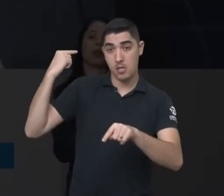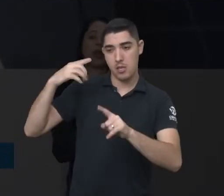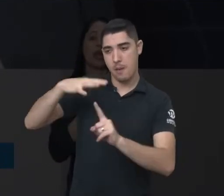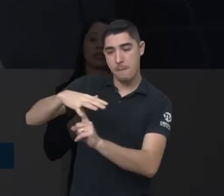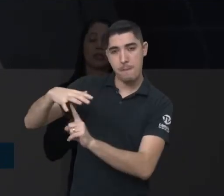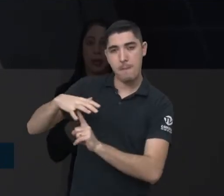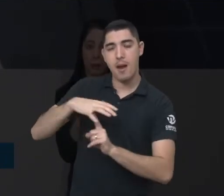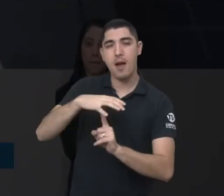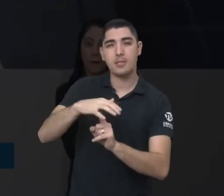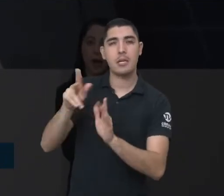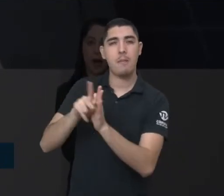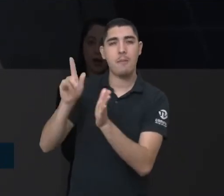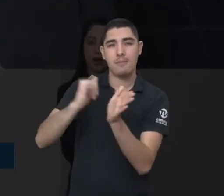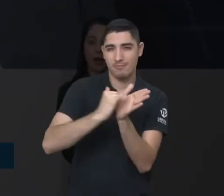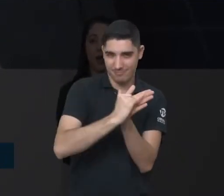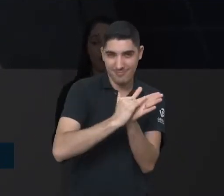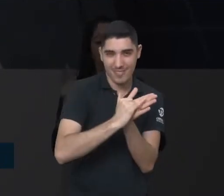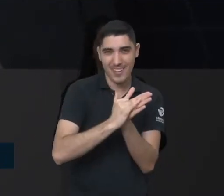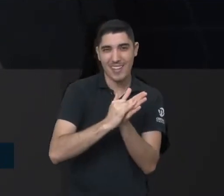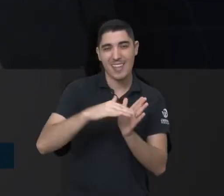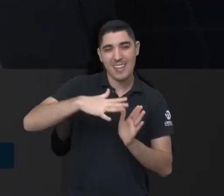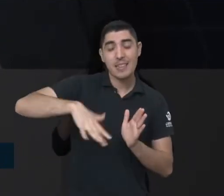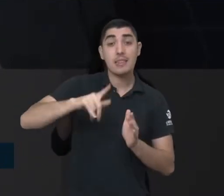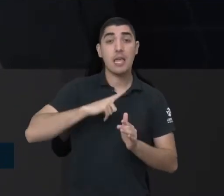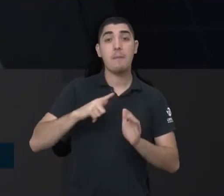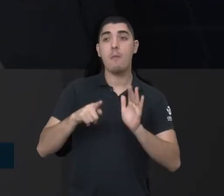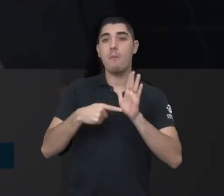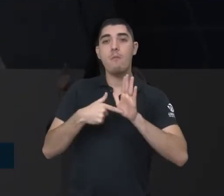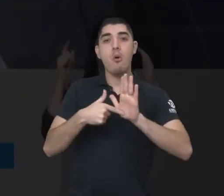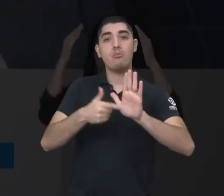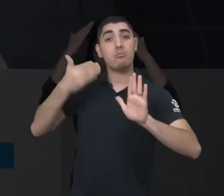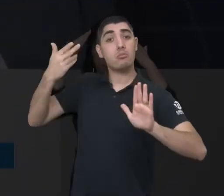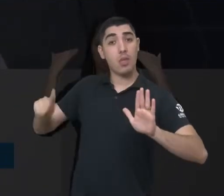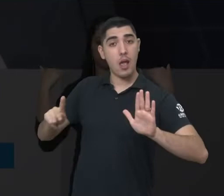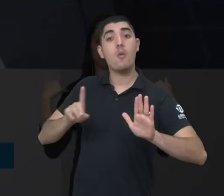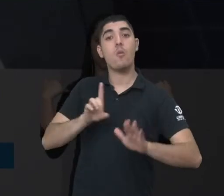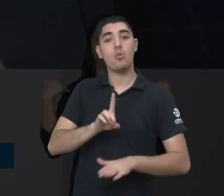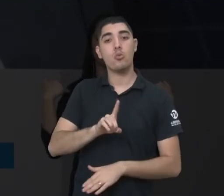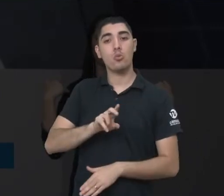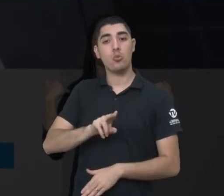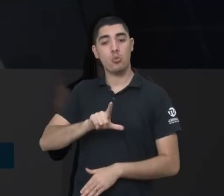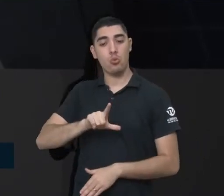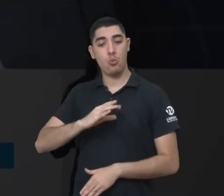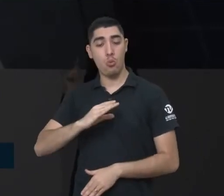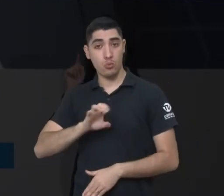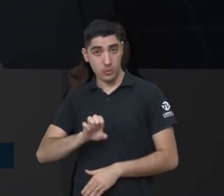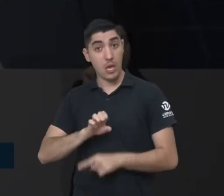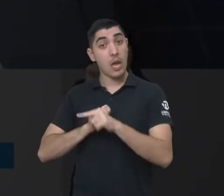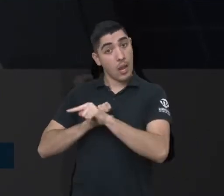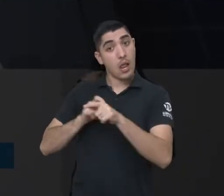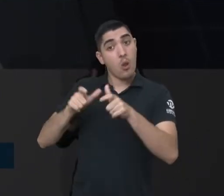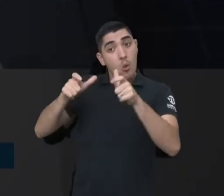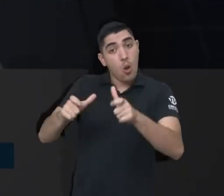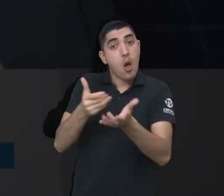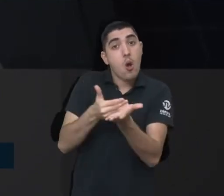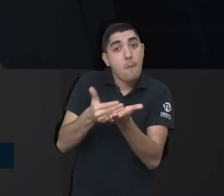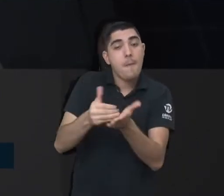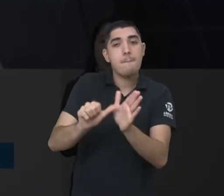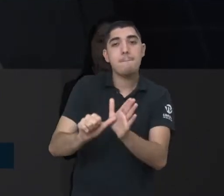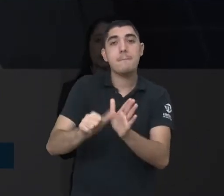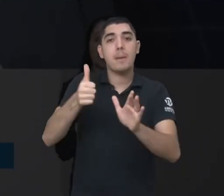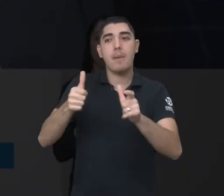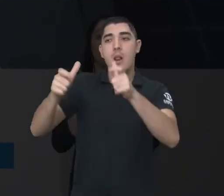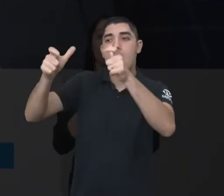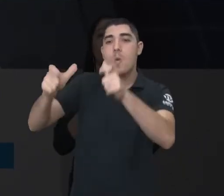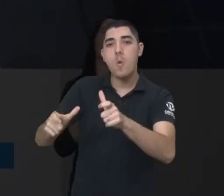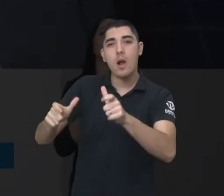marca da Madre Teresa, ou seja, da Dulce, porque ali é que começou o primeiro pensionato